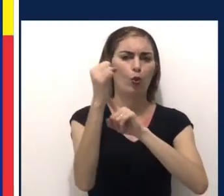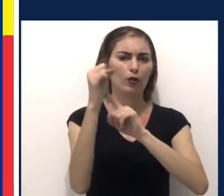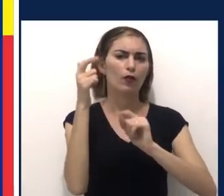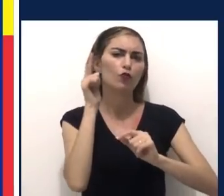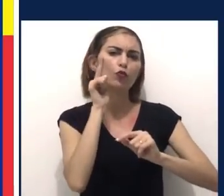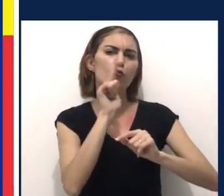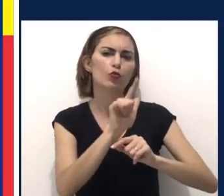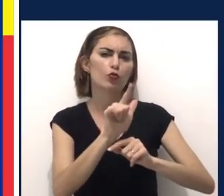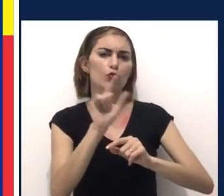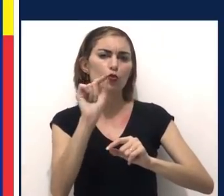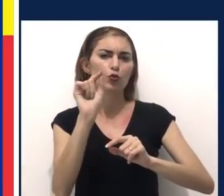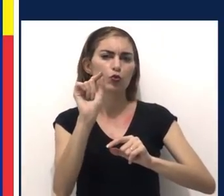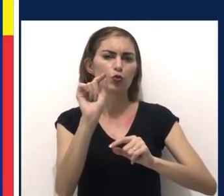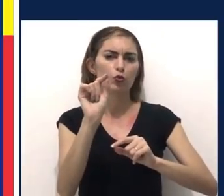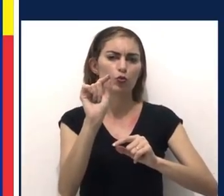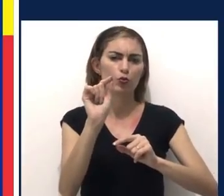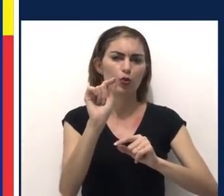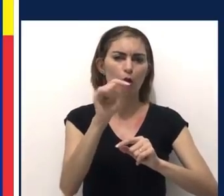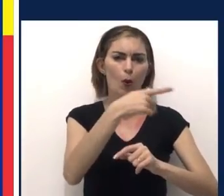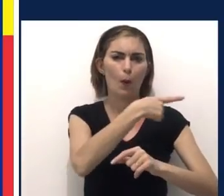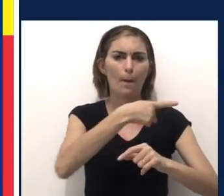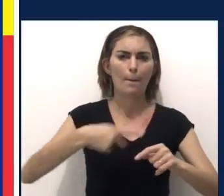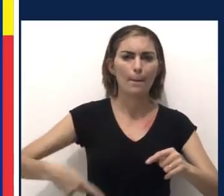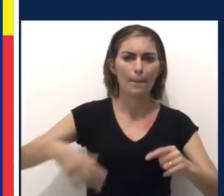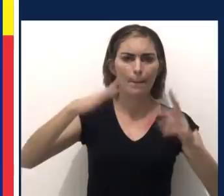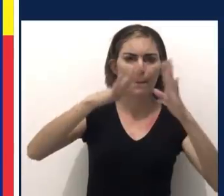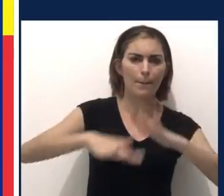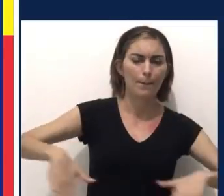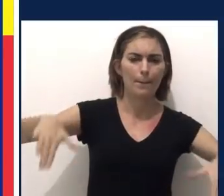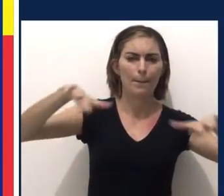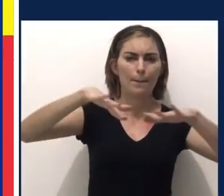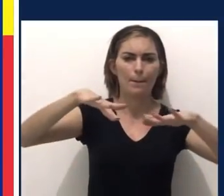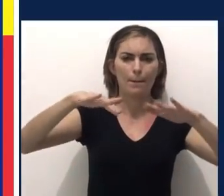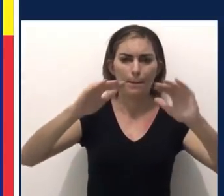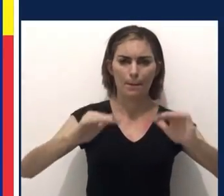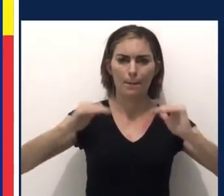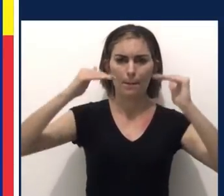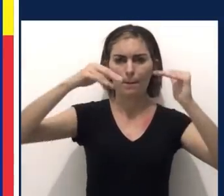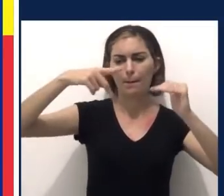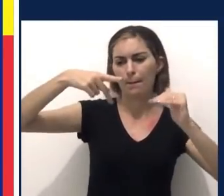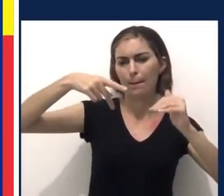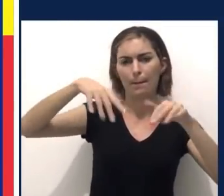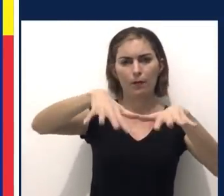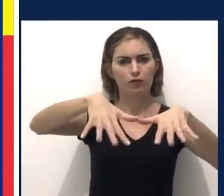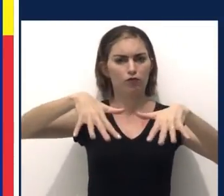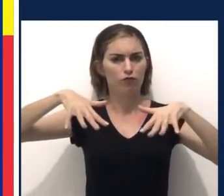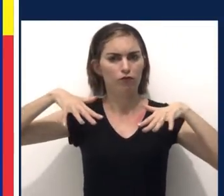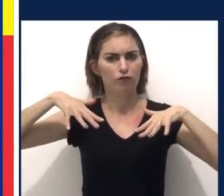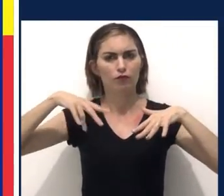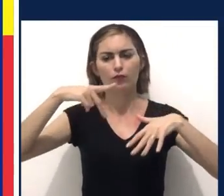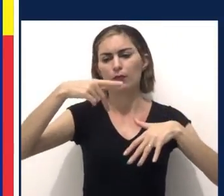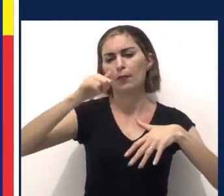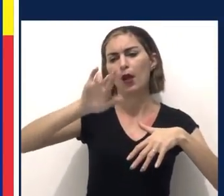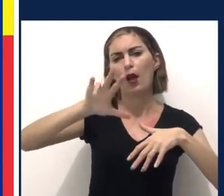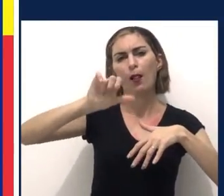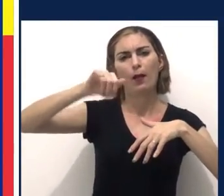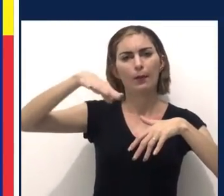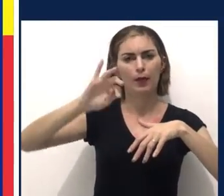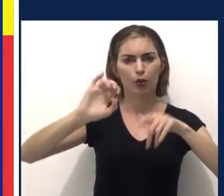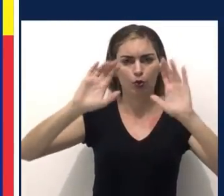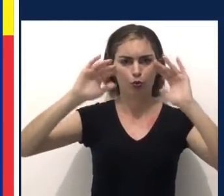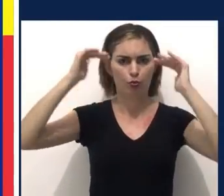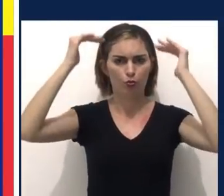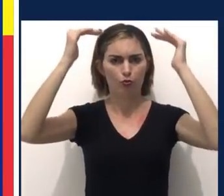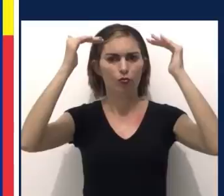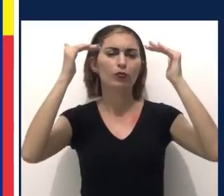Henrique VIII conseguiu o quê? Sujeitar o parlamento da nobreza. Não é isso?